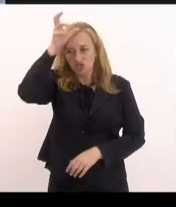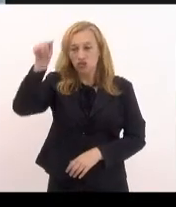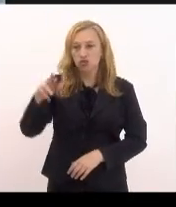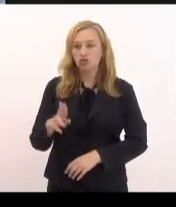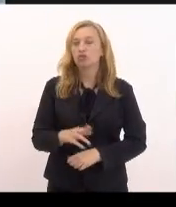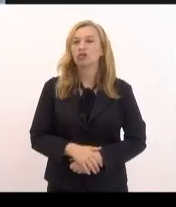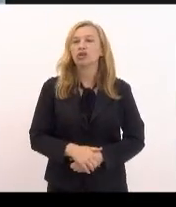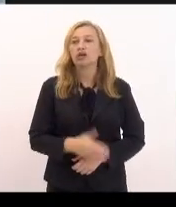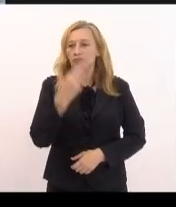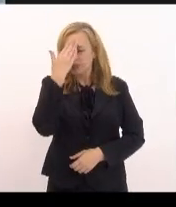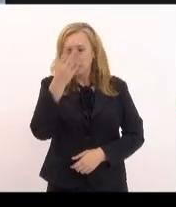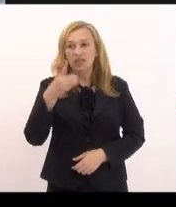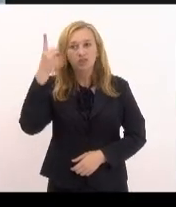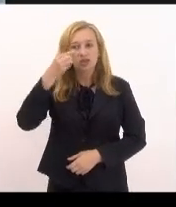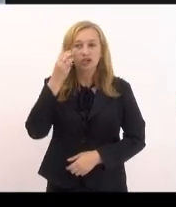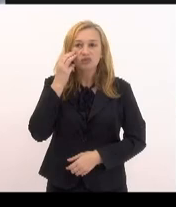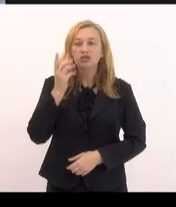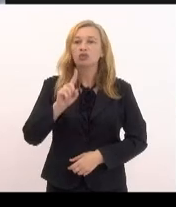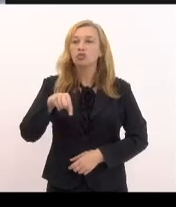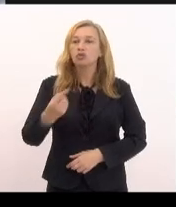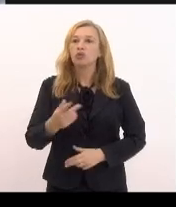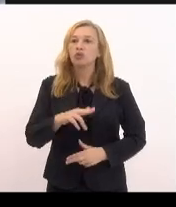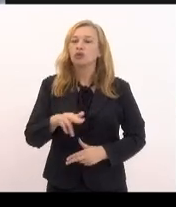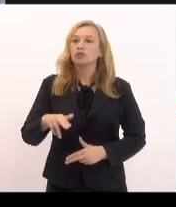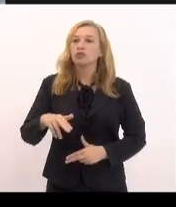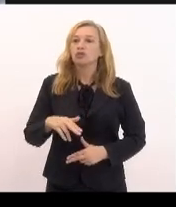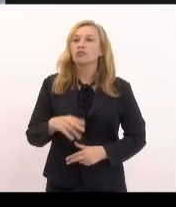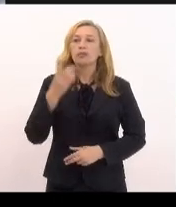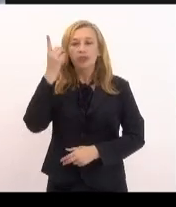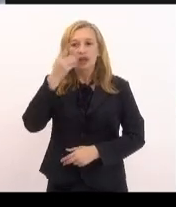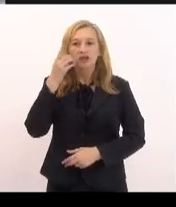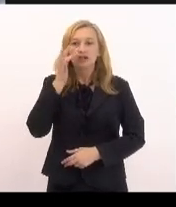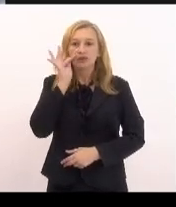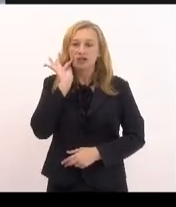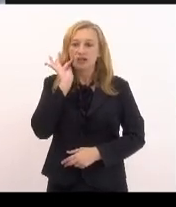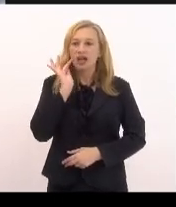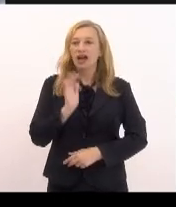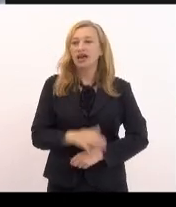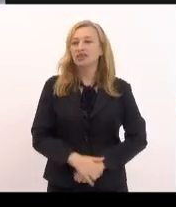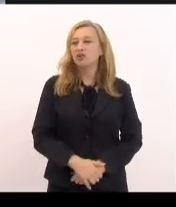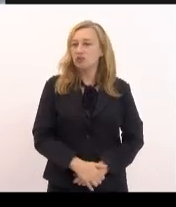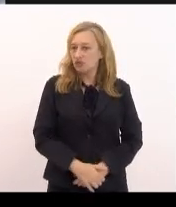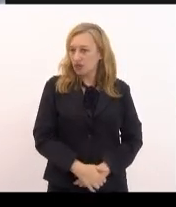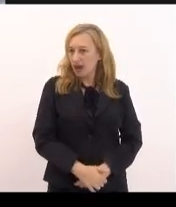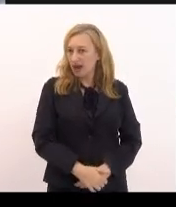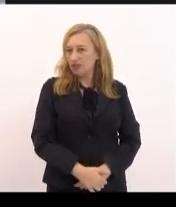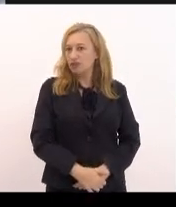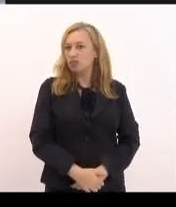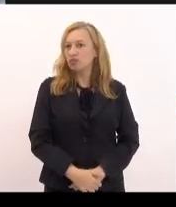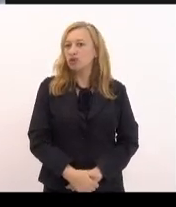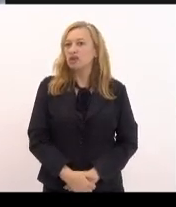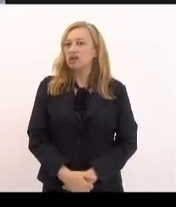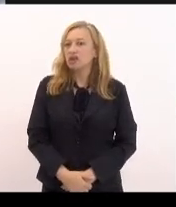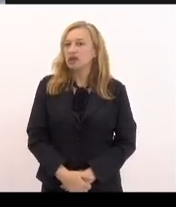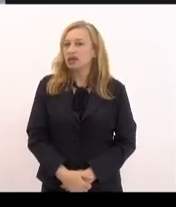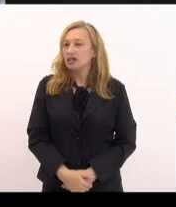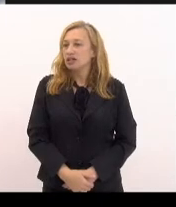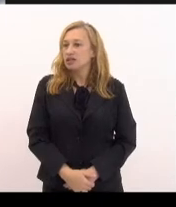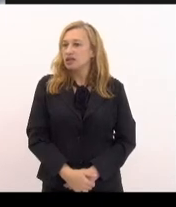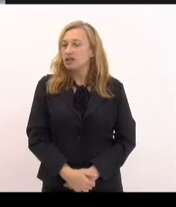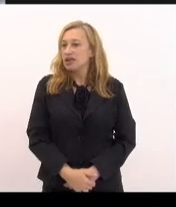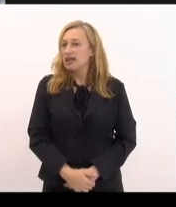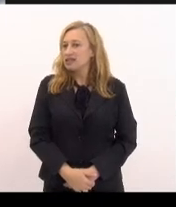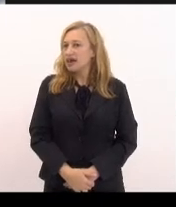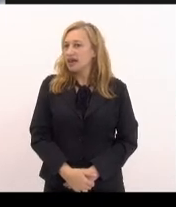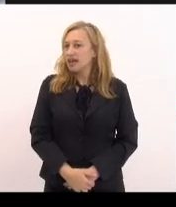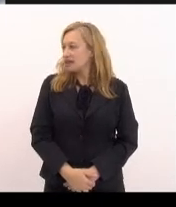Obrigada, deputado Valdec. Próximo orador inscrito é o nobre deputado Flávio Serafini. Vossa Excelência dispõe de 10 minutos no tempo regimental.